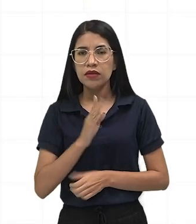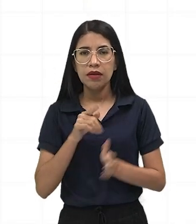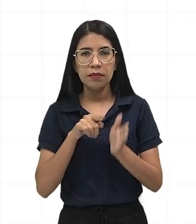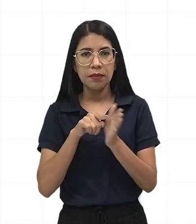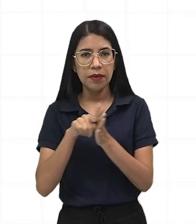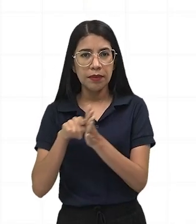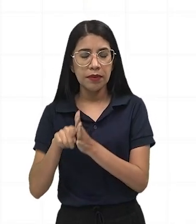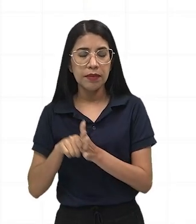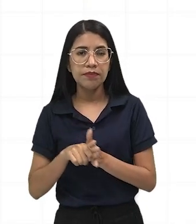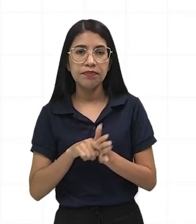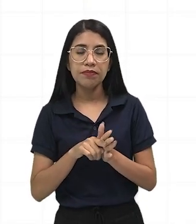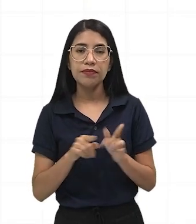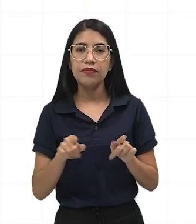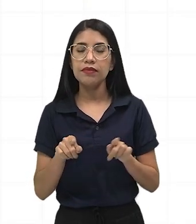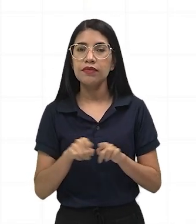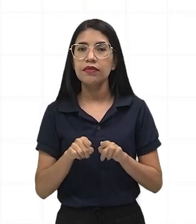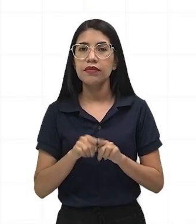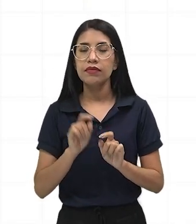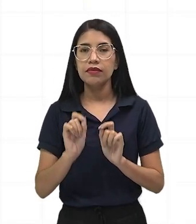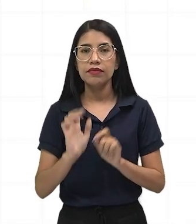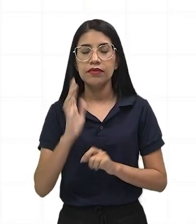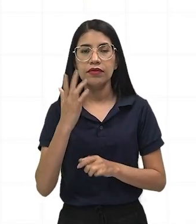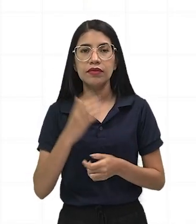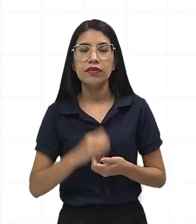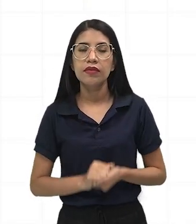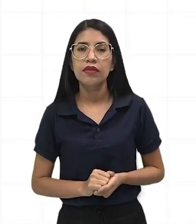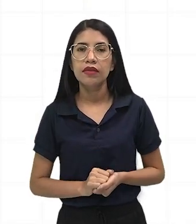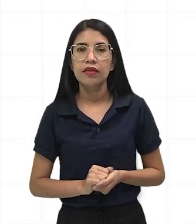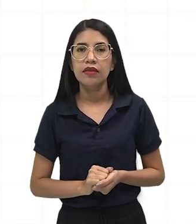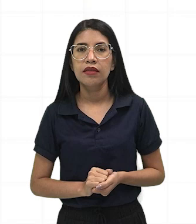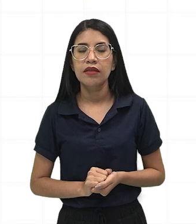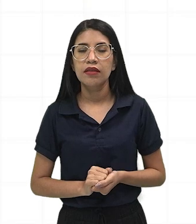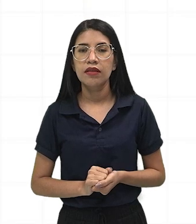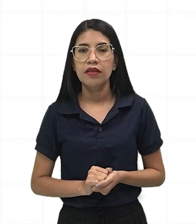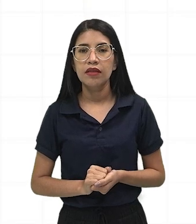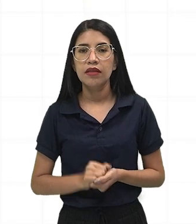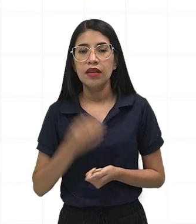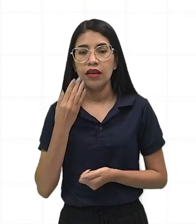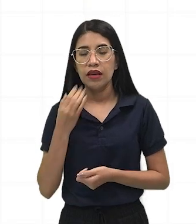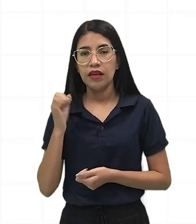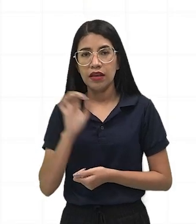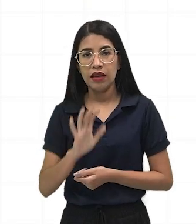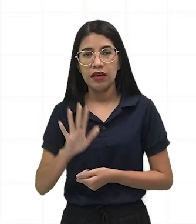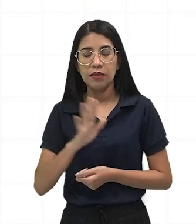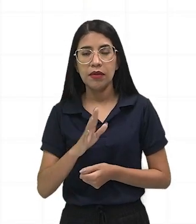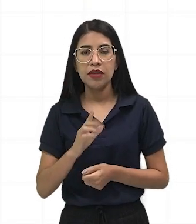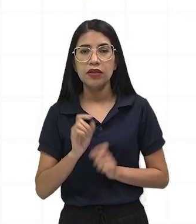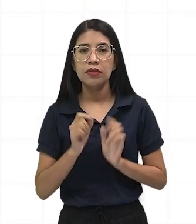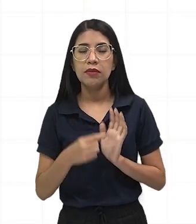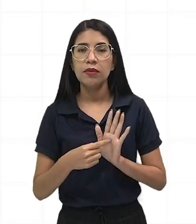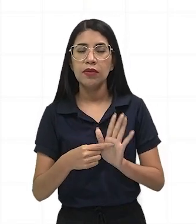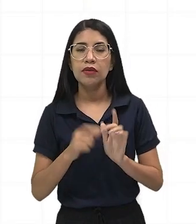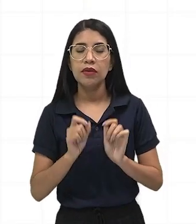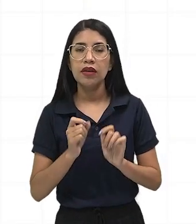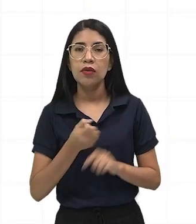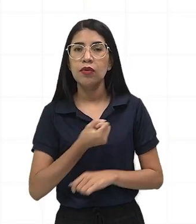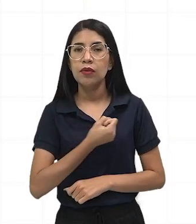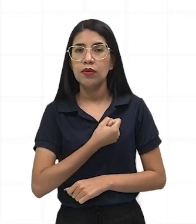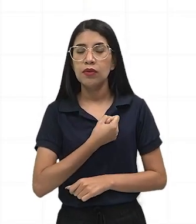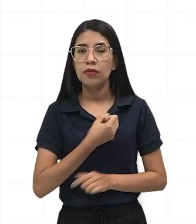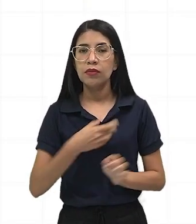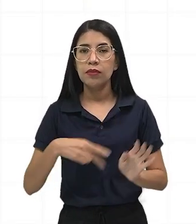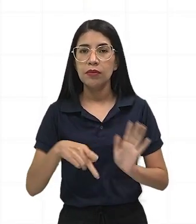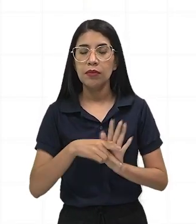ele foi, também, ele recebe esse númerozinho aqui, o